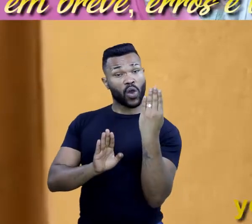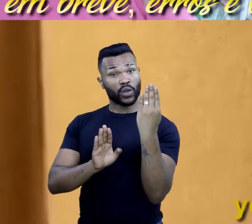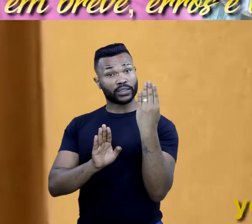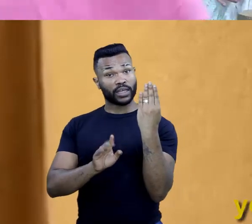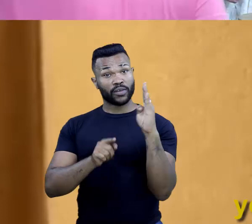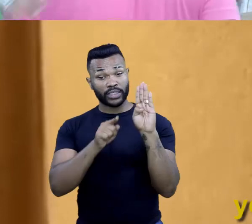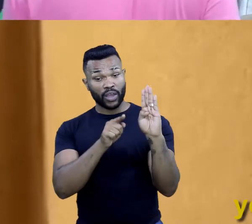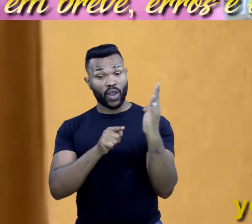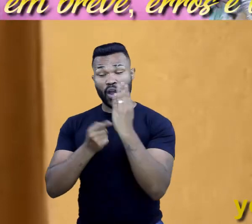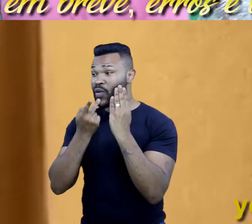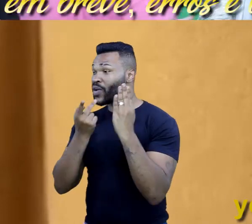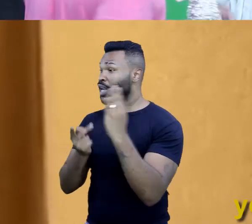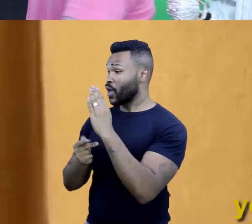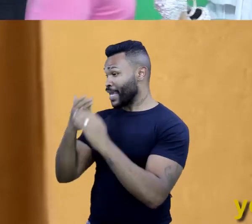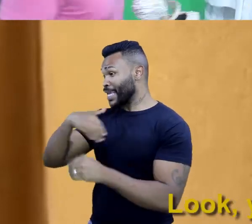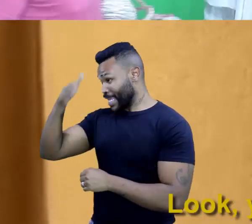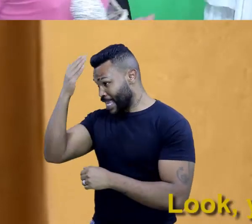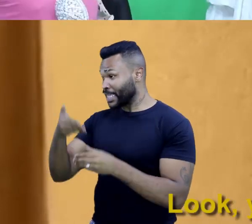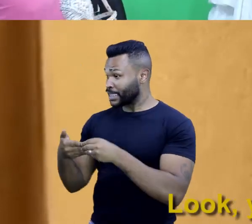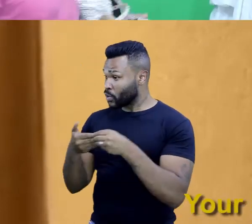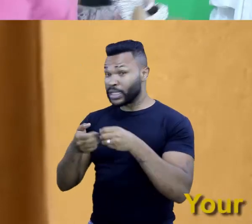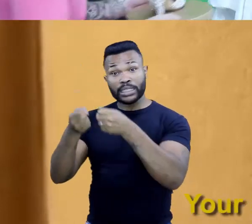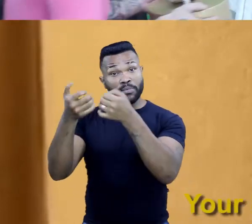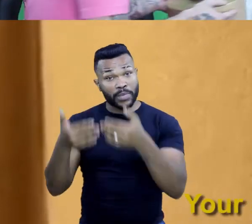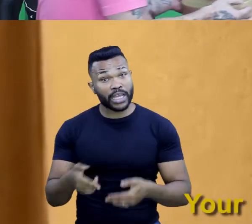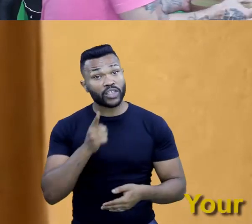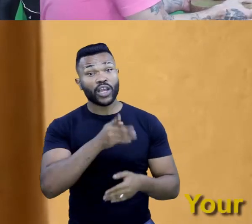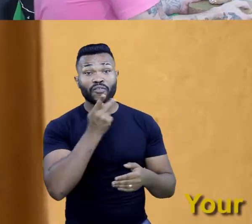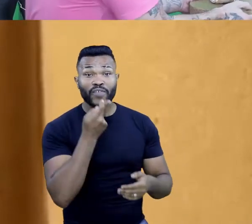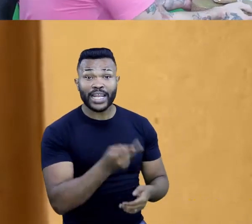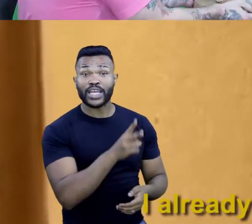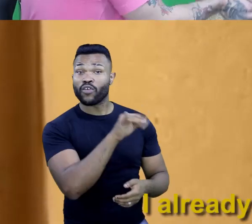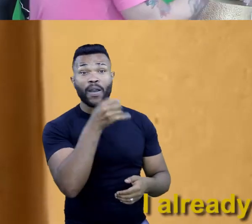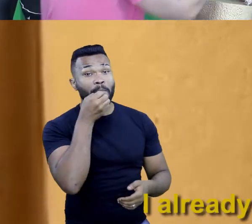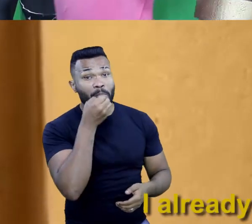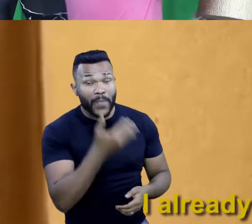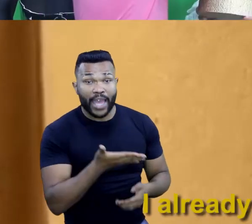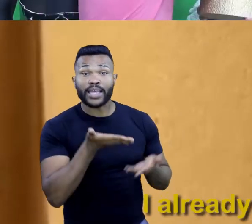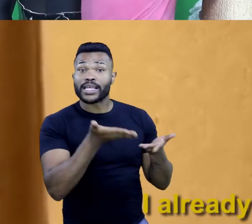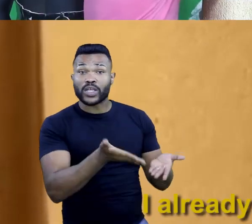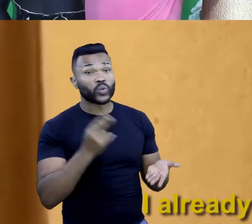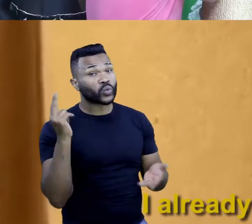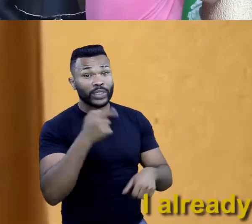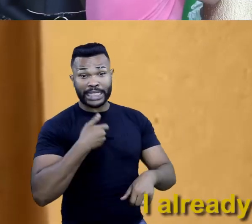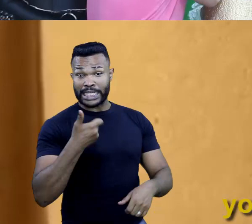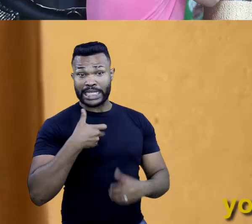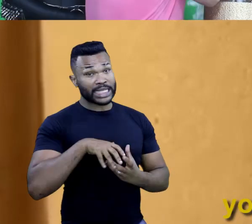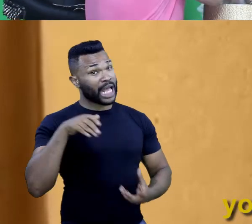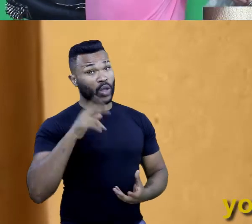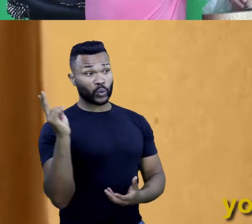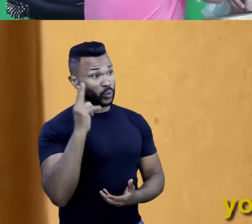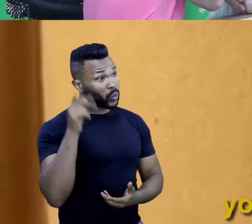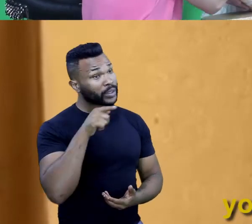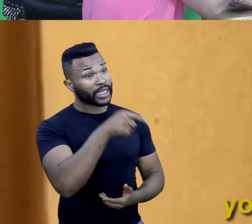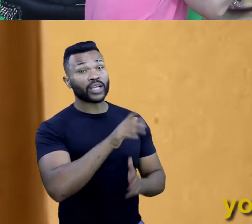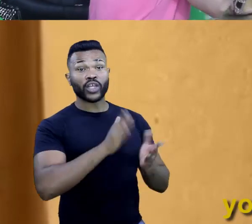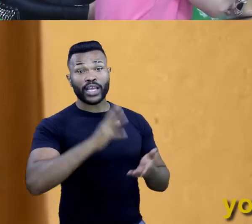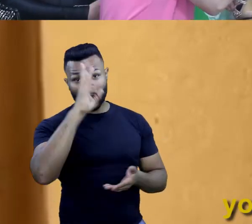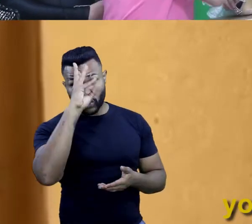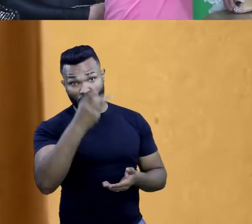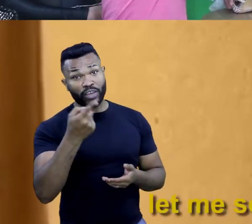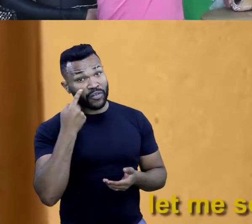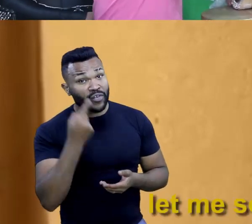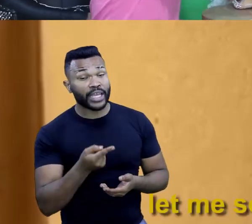você tá muito de costas. É. Você tá aqui, você fala, Vossa Alteza, segura aqui pra mim. Já falei pro senhor que não cai bem essa história, você não tem mais idade